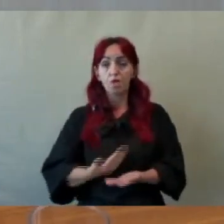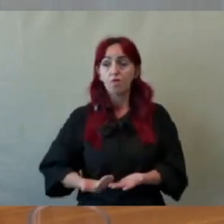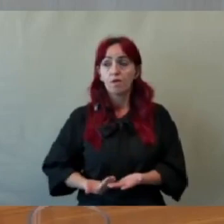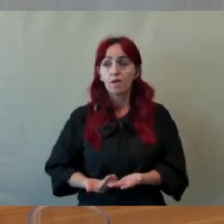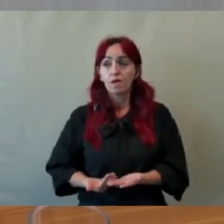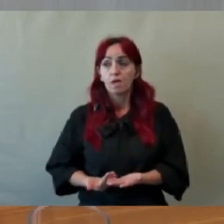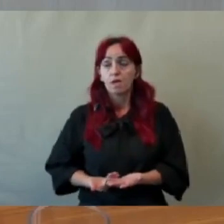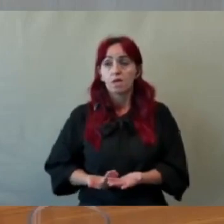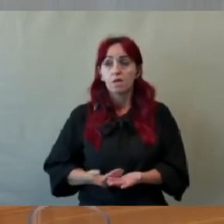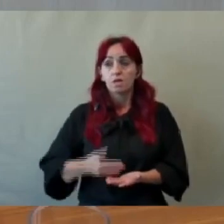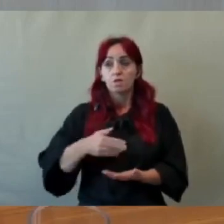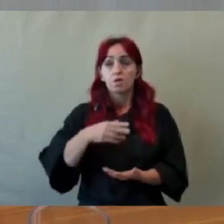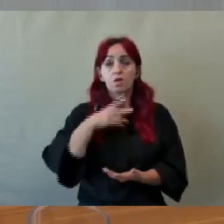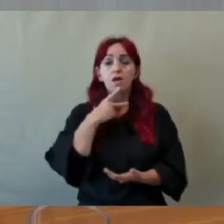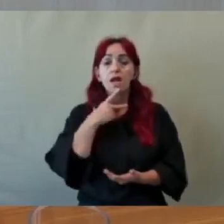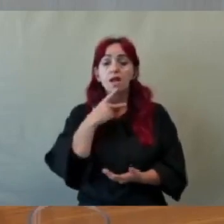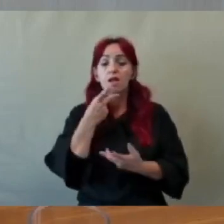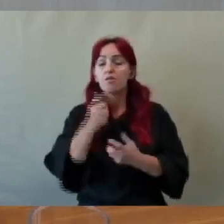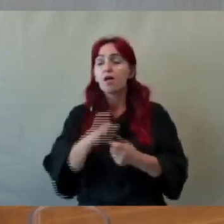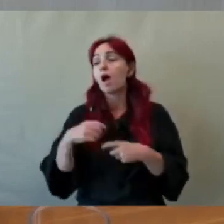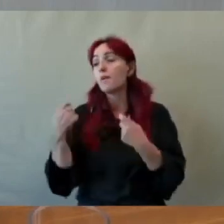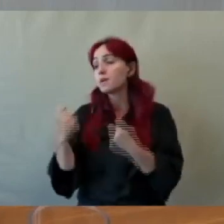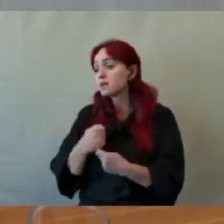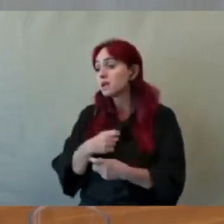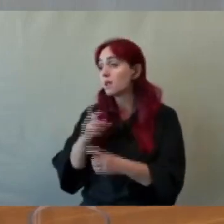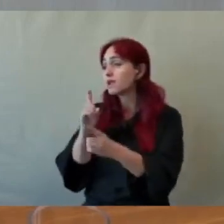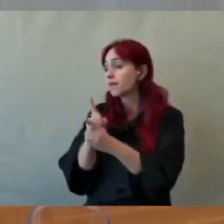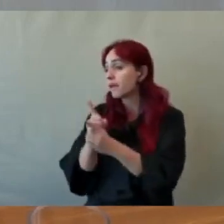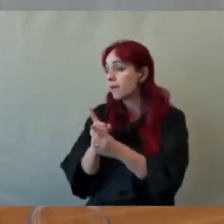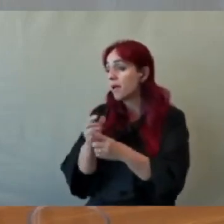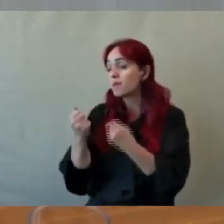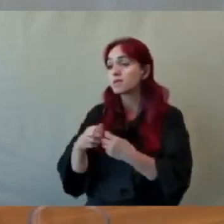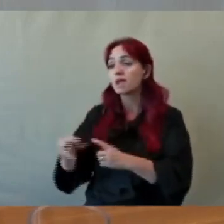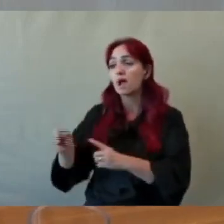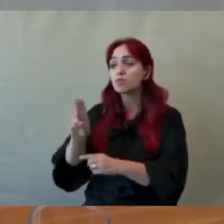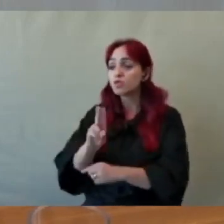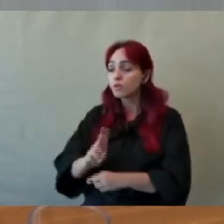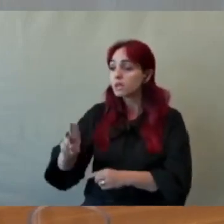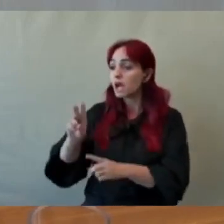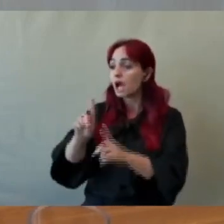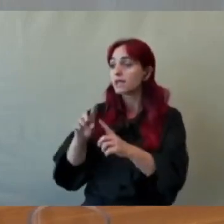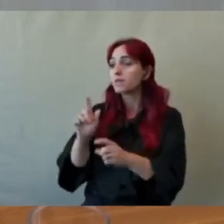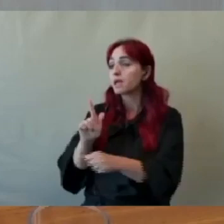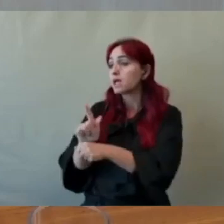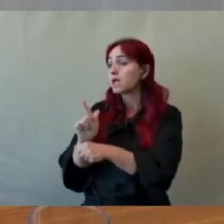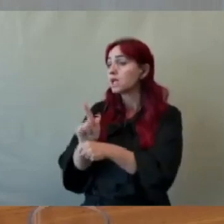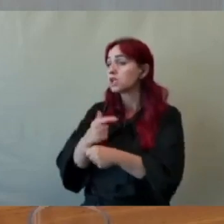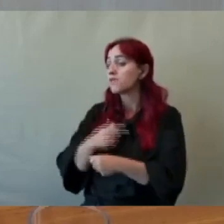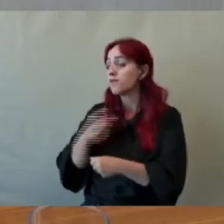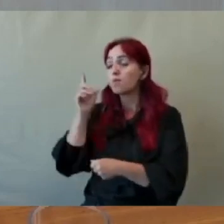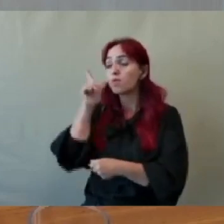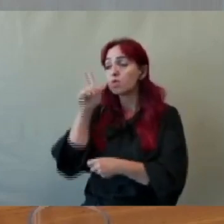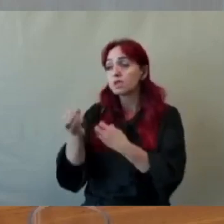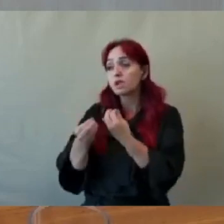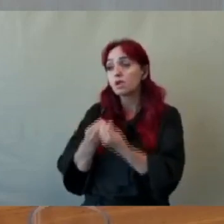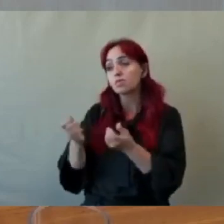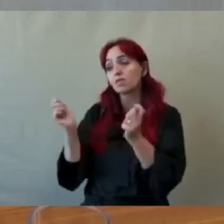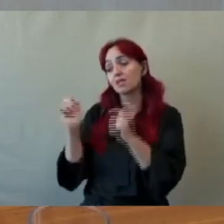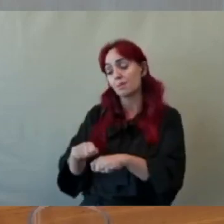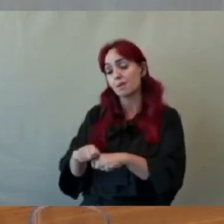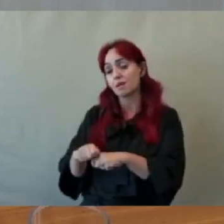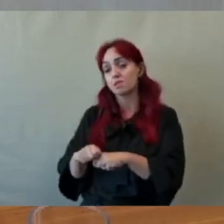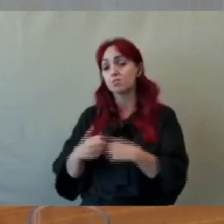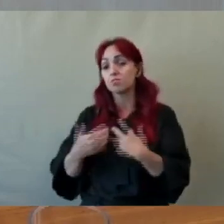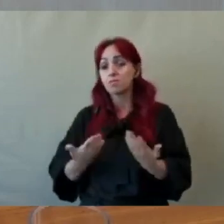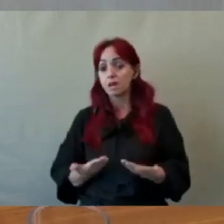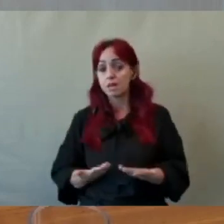primeiro momento, disse: precisamos atender, precisamos universalizar, precisamos garantir. E vamos garantir com o que é possível.